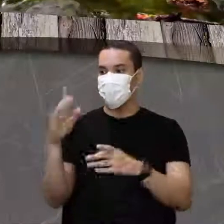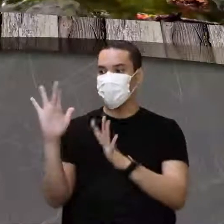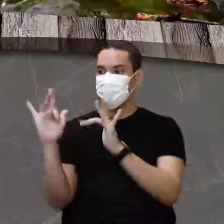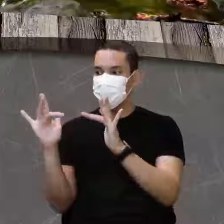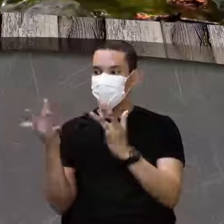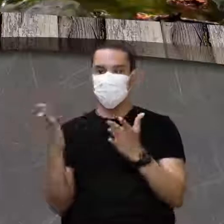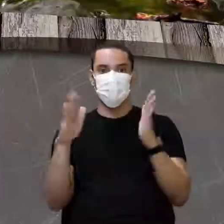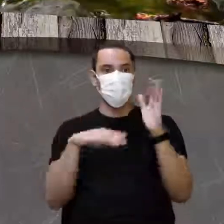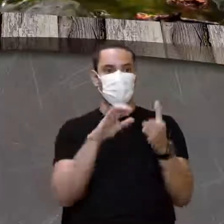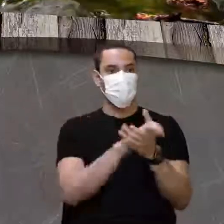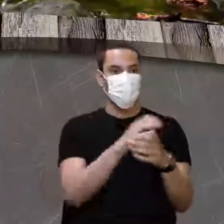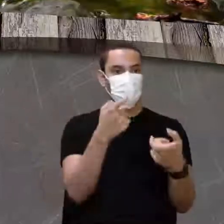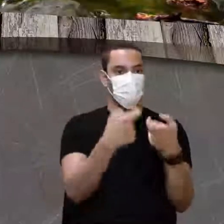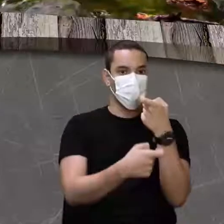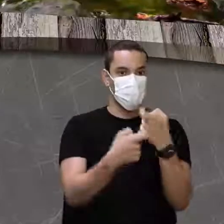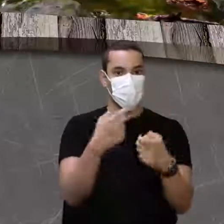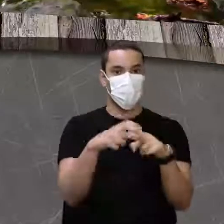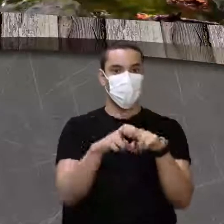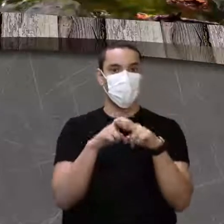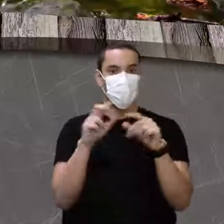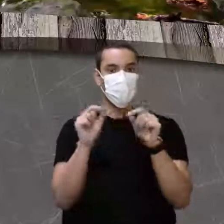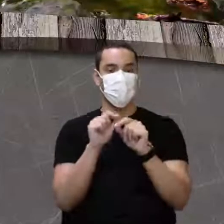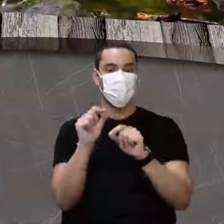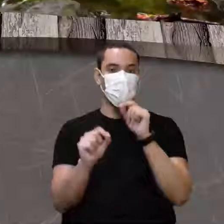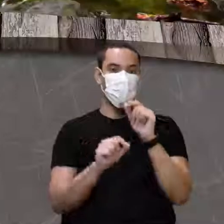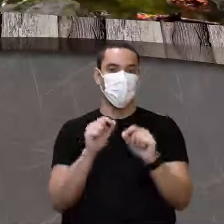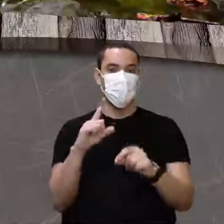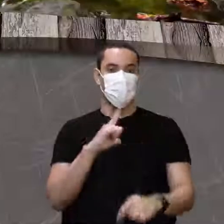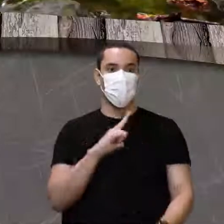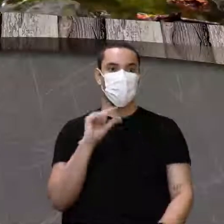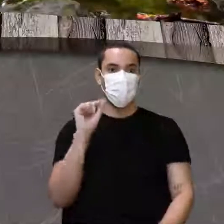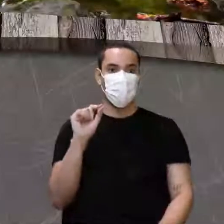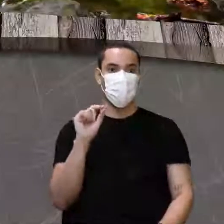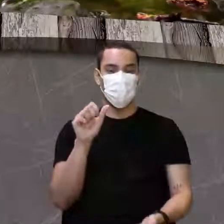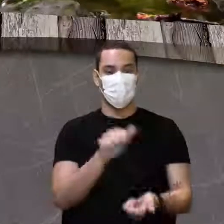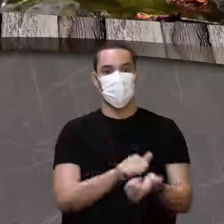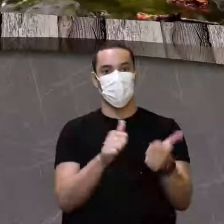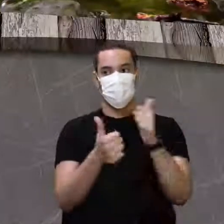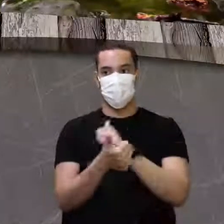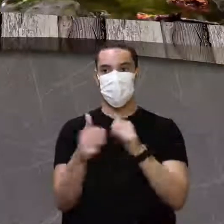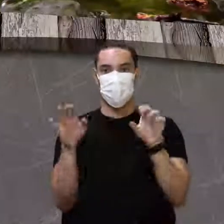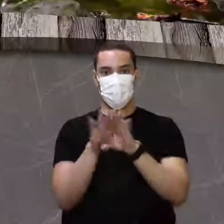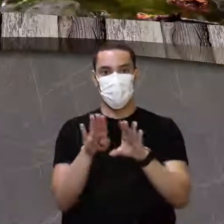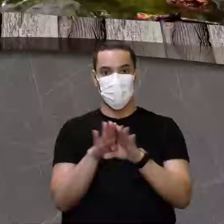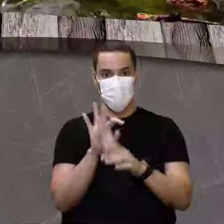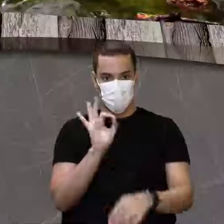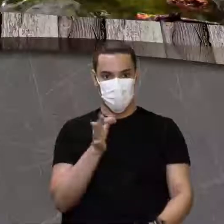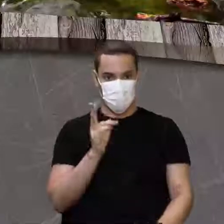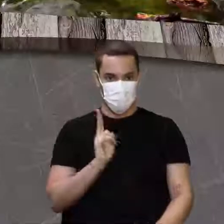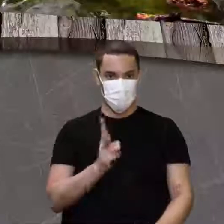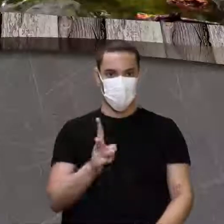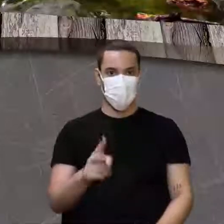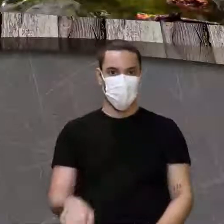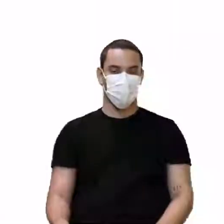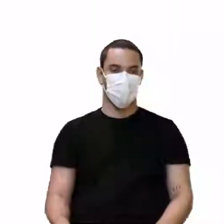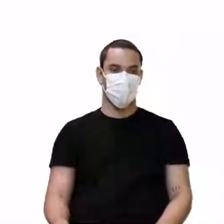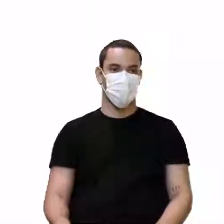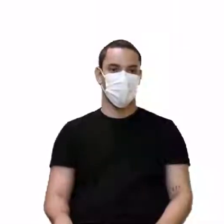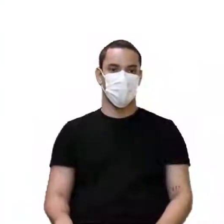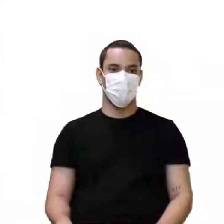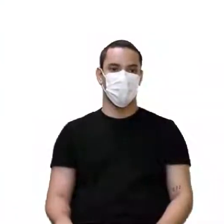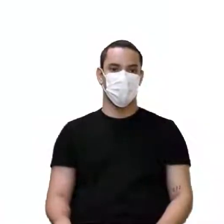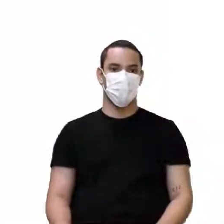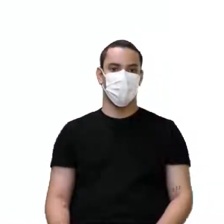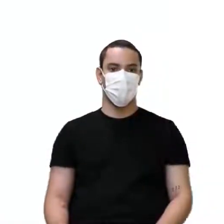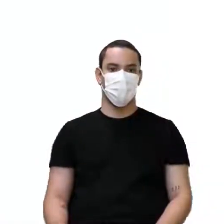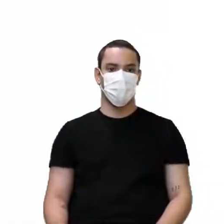tá? E em relação ao seu parceiro, ele vai ter, então, uma adaptabilidade também. Mas vamos continuar? Para a gente fechar